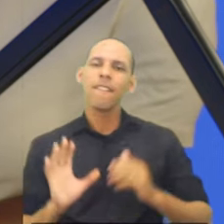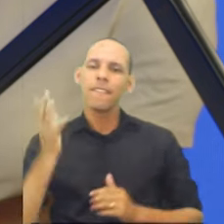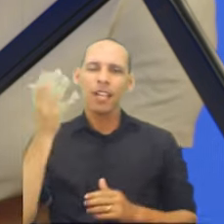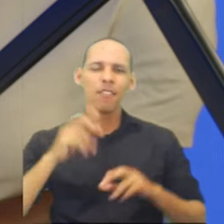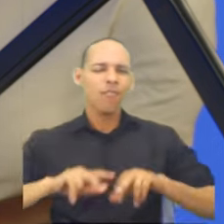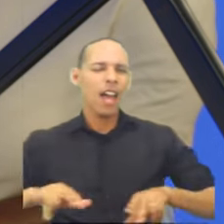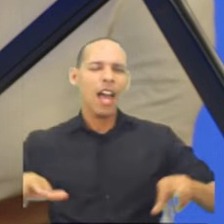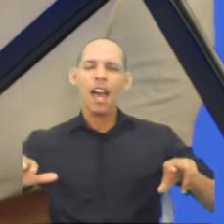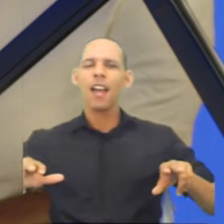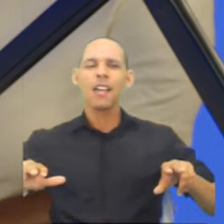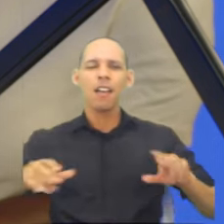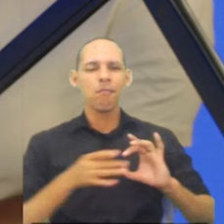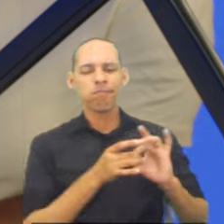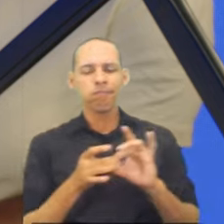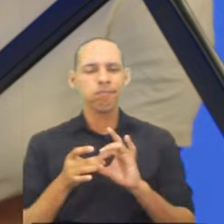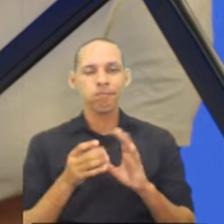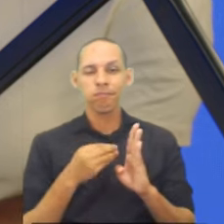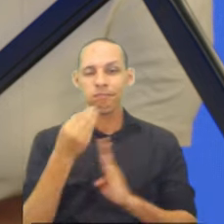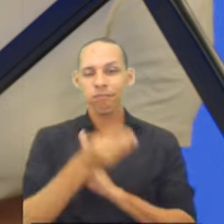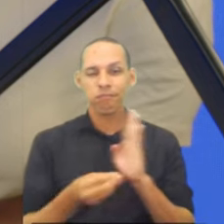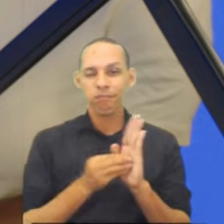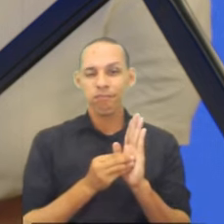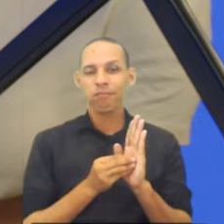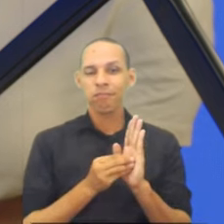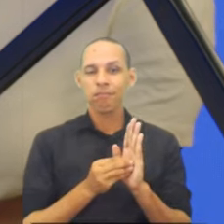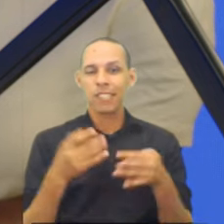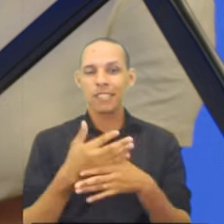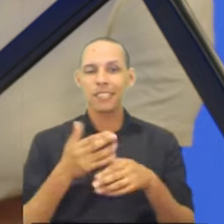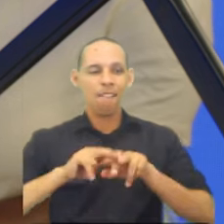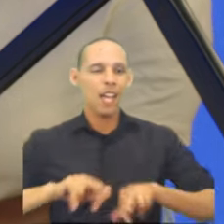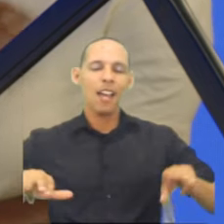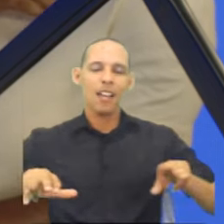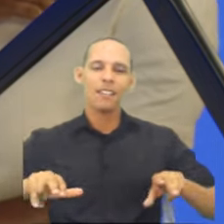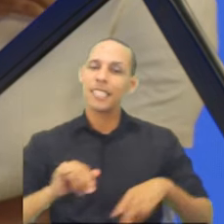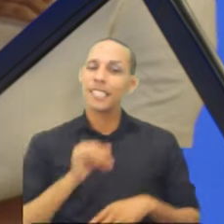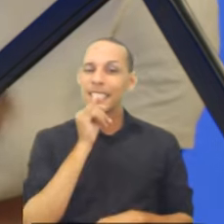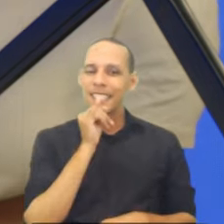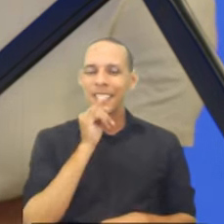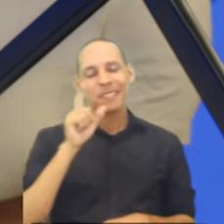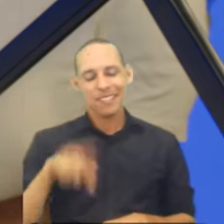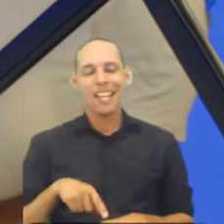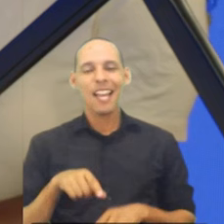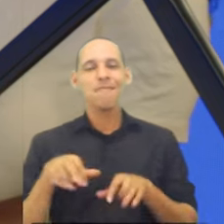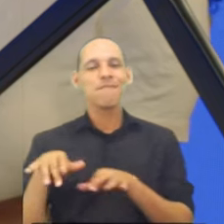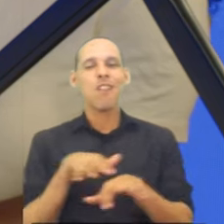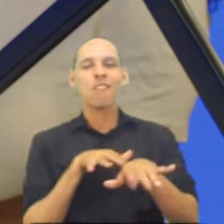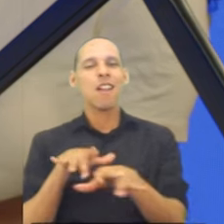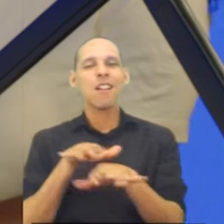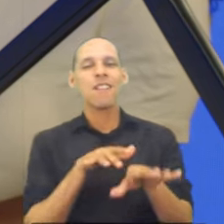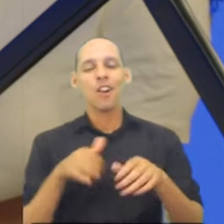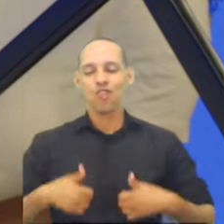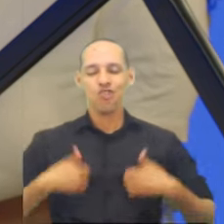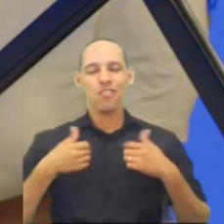criados né consolidados incorporados nos calendários tal de todas as cidades um dos exemplos mais conhecidos é a